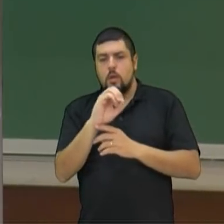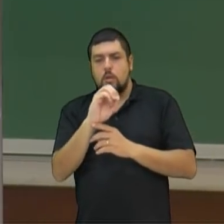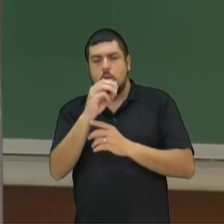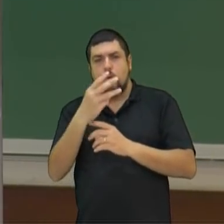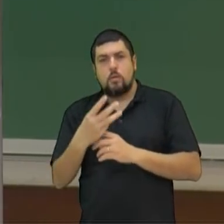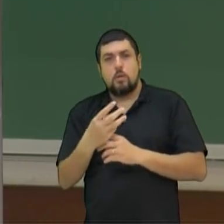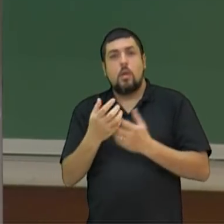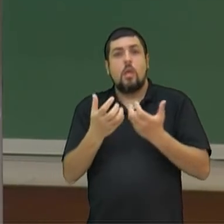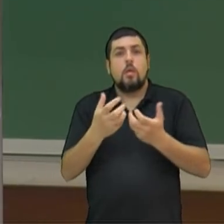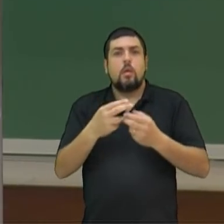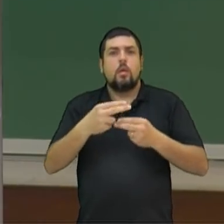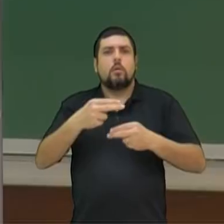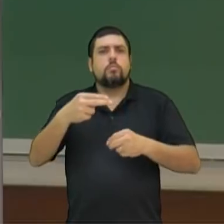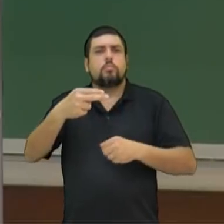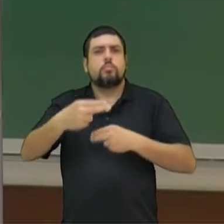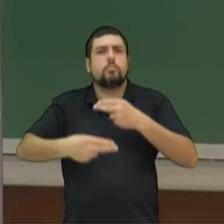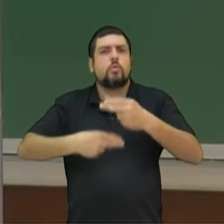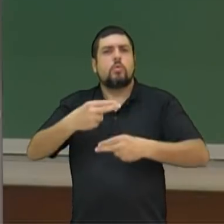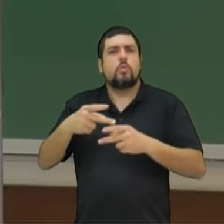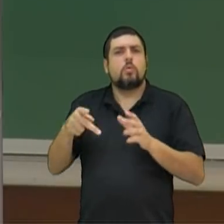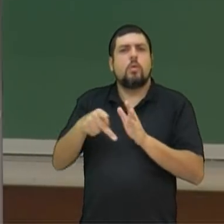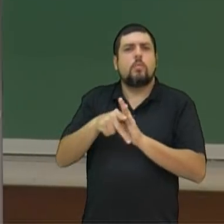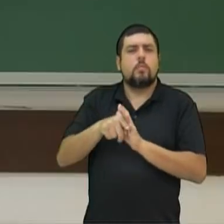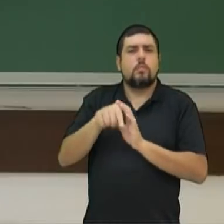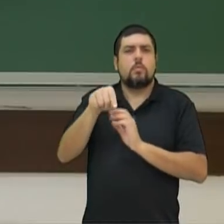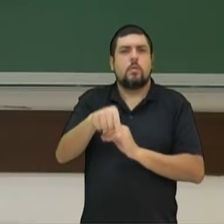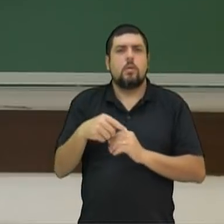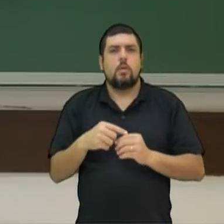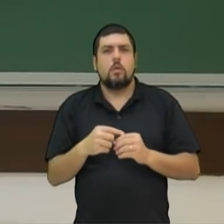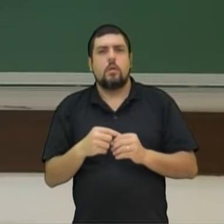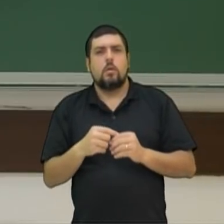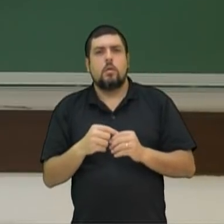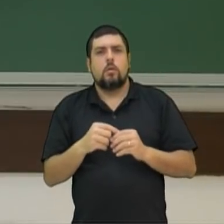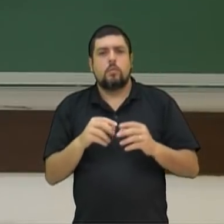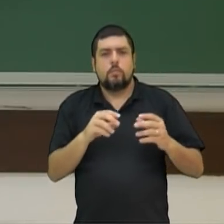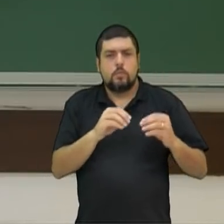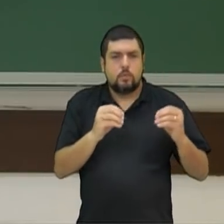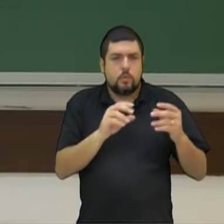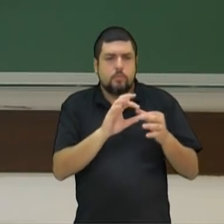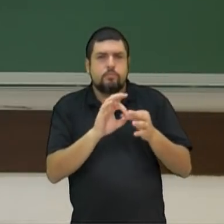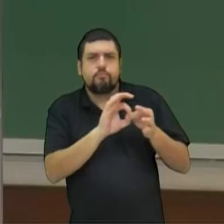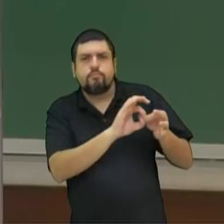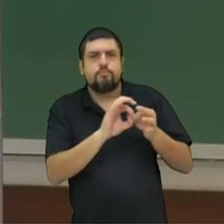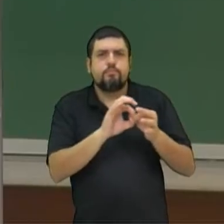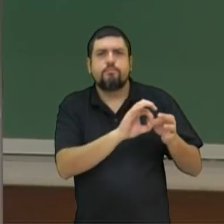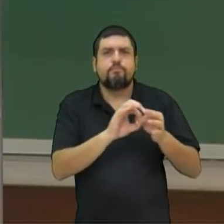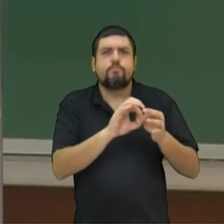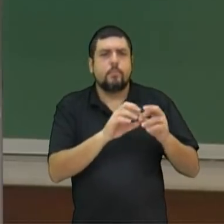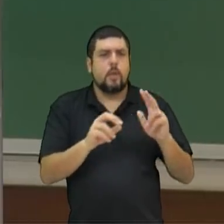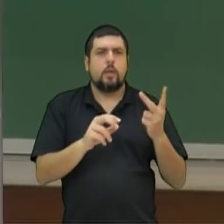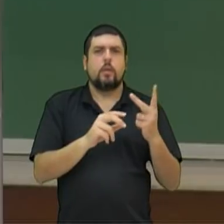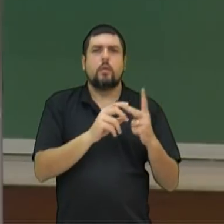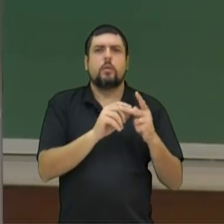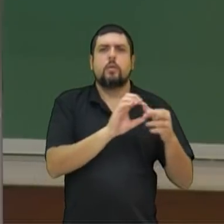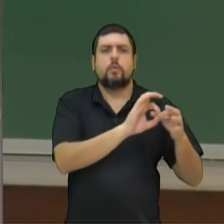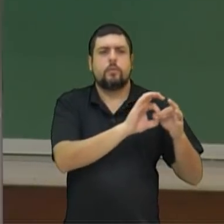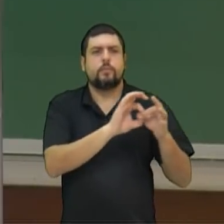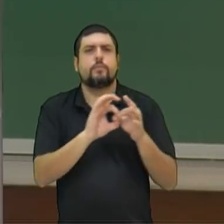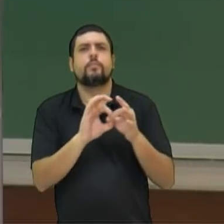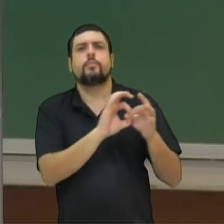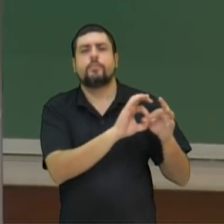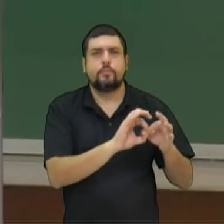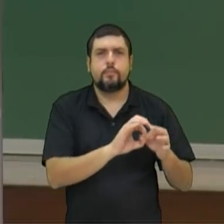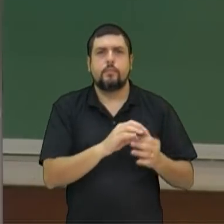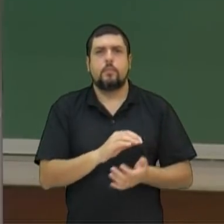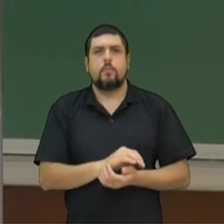um hidrogênio só dele. E ele fica agarrado com o hidrogênio, ele não solta o outro hidrogênio. É muito amor por um hidrogênio só. Entenderam a